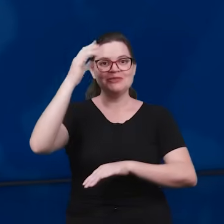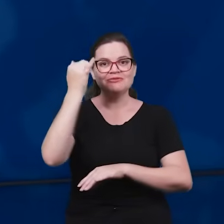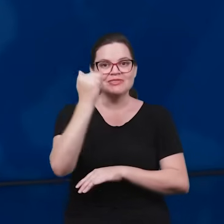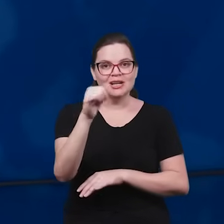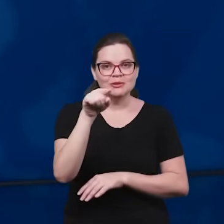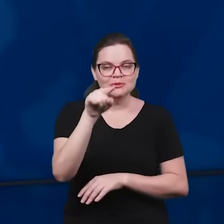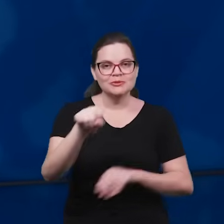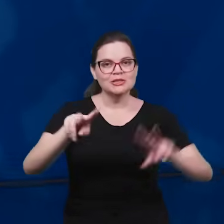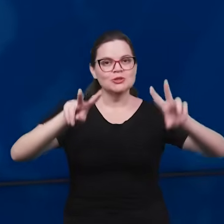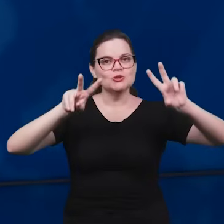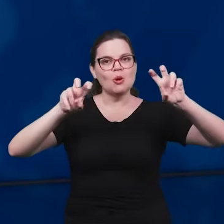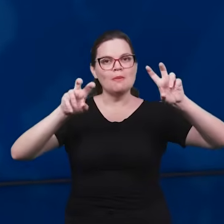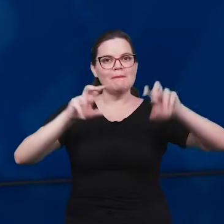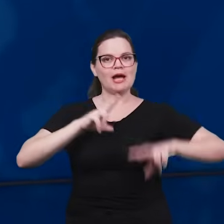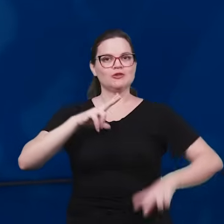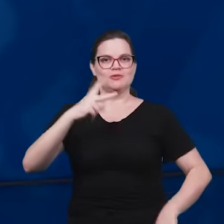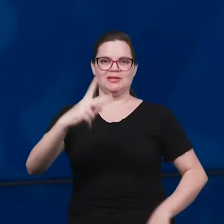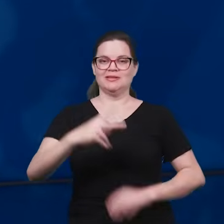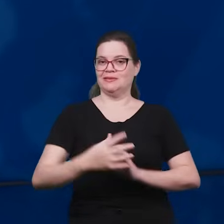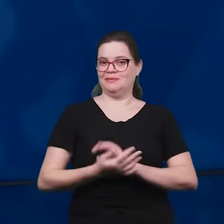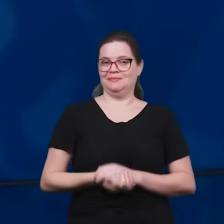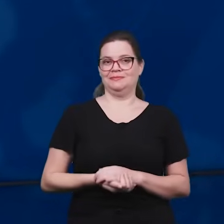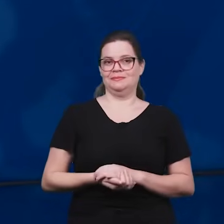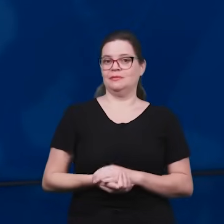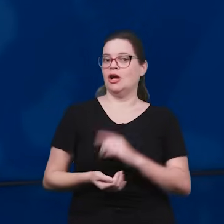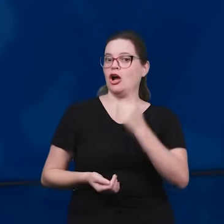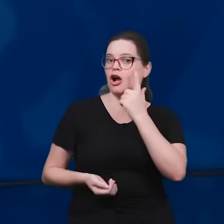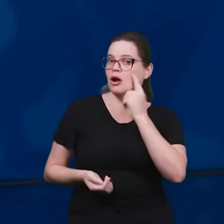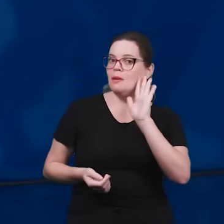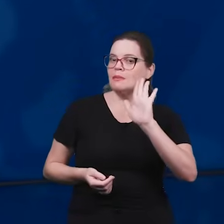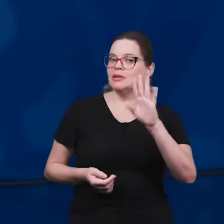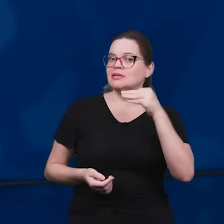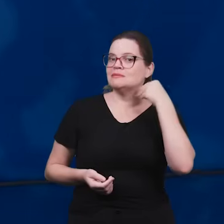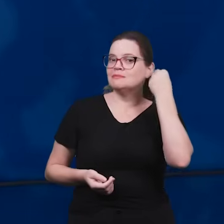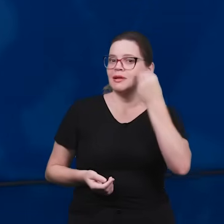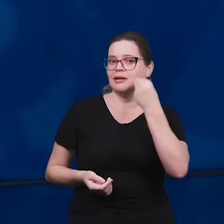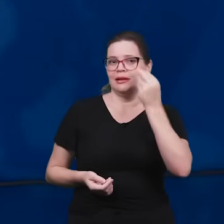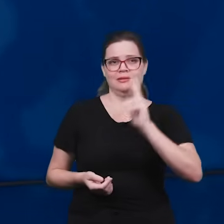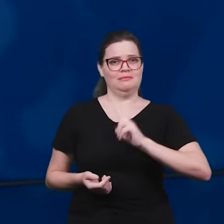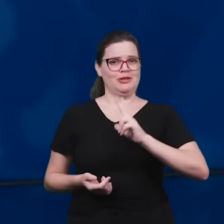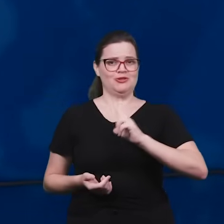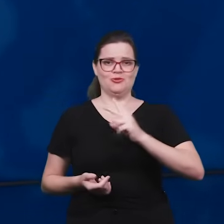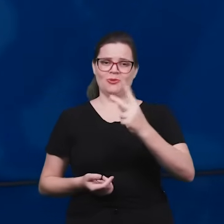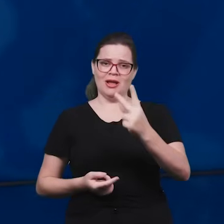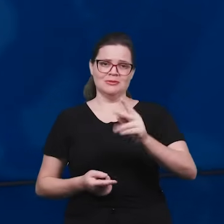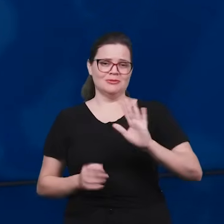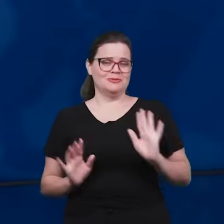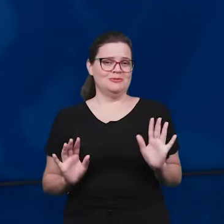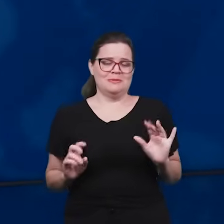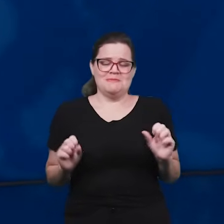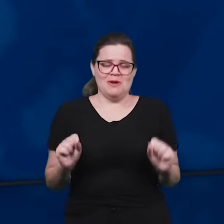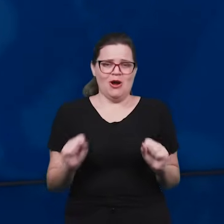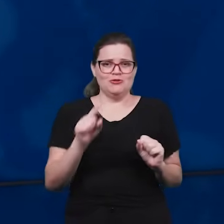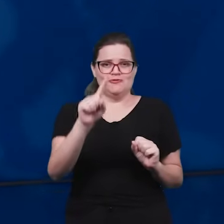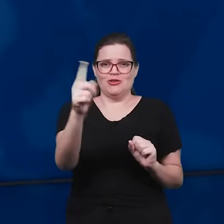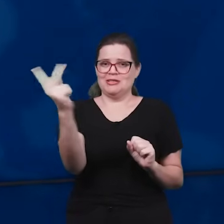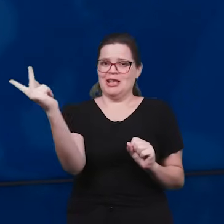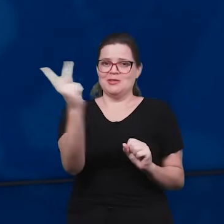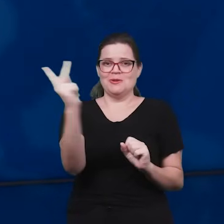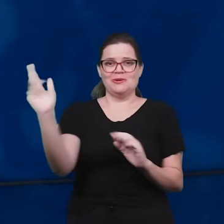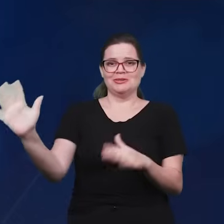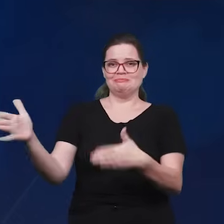você sobre a sua necessidade. Olha, mas isso é uma experiência pessoal que você pode ter com